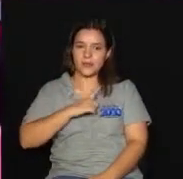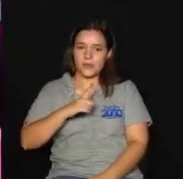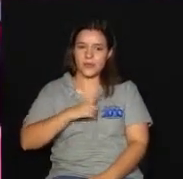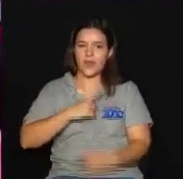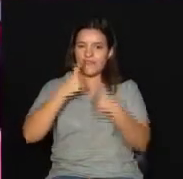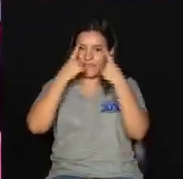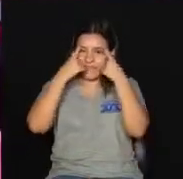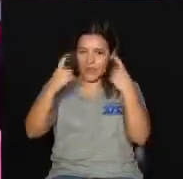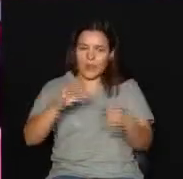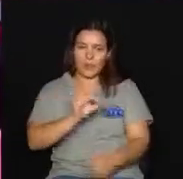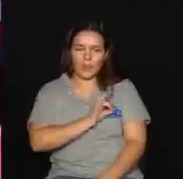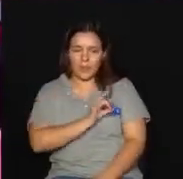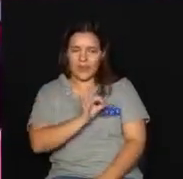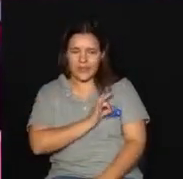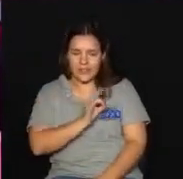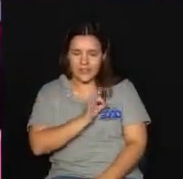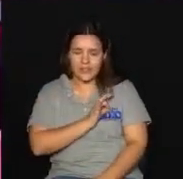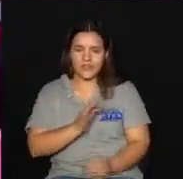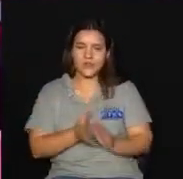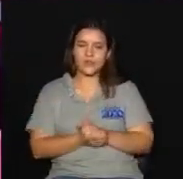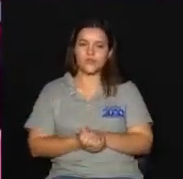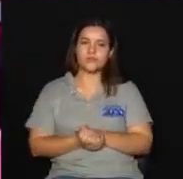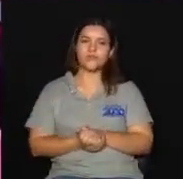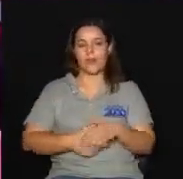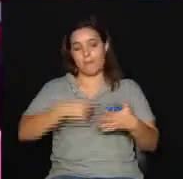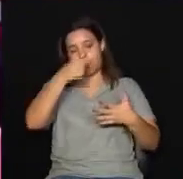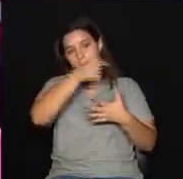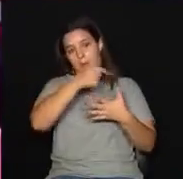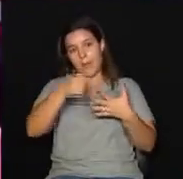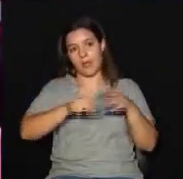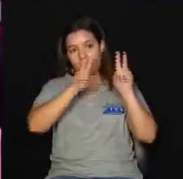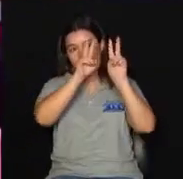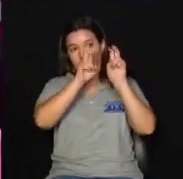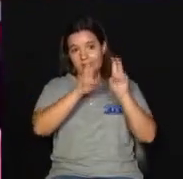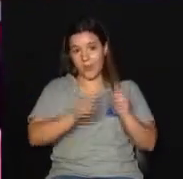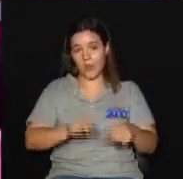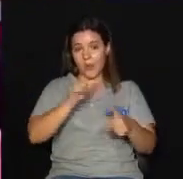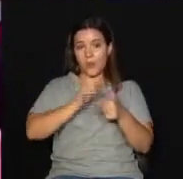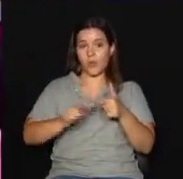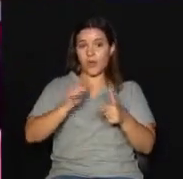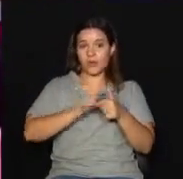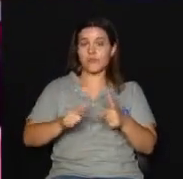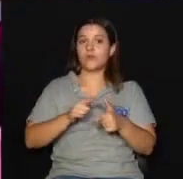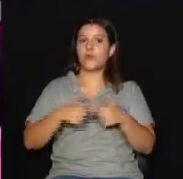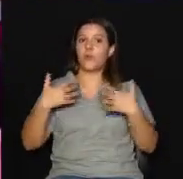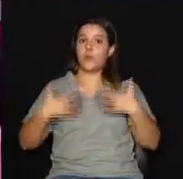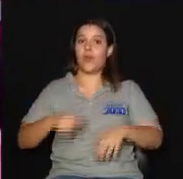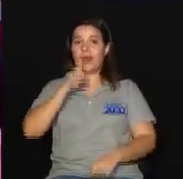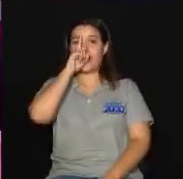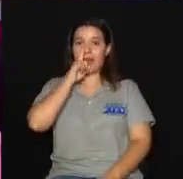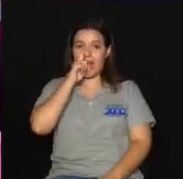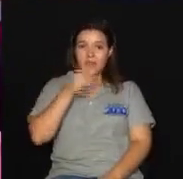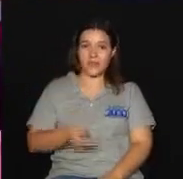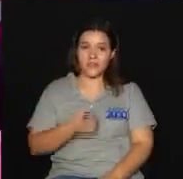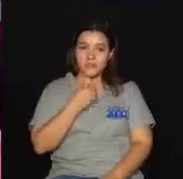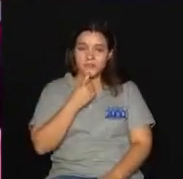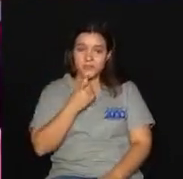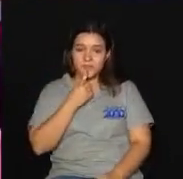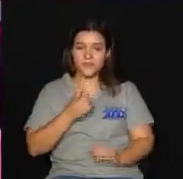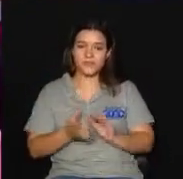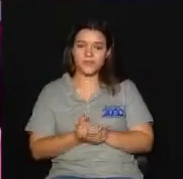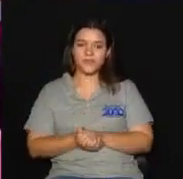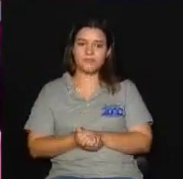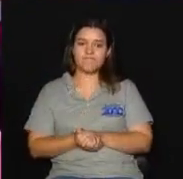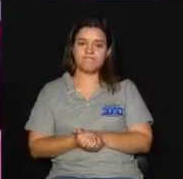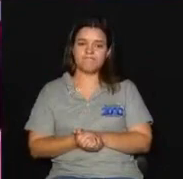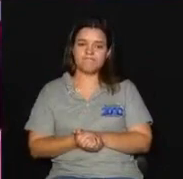violência policial é algo muito, muito, muito grave em Campinas.